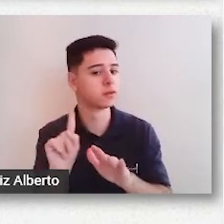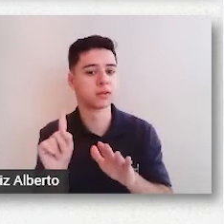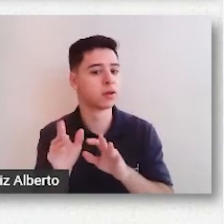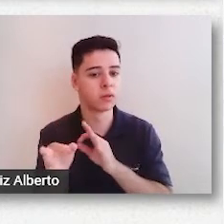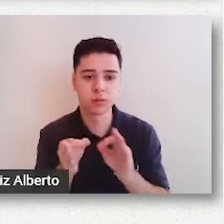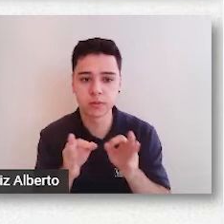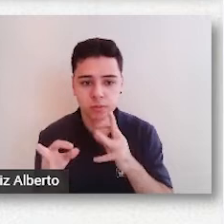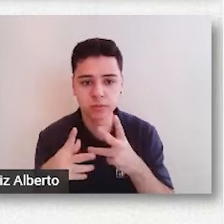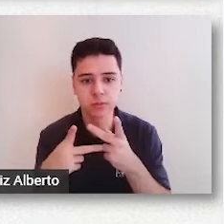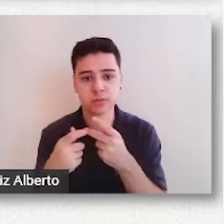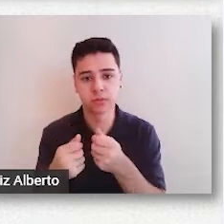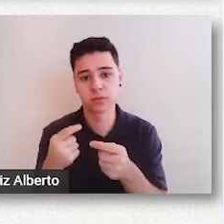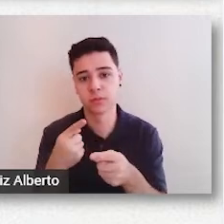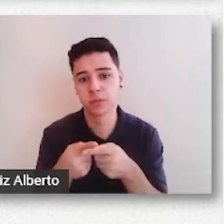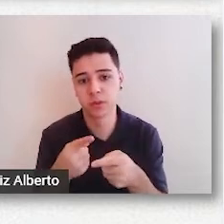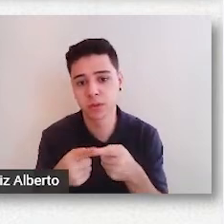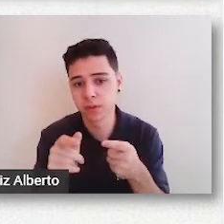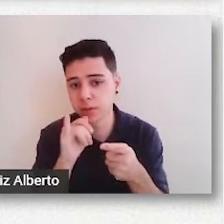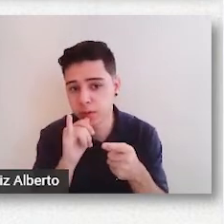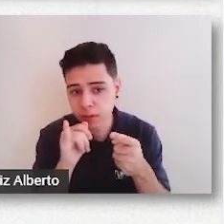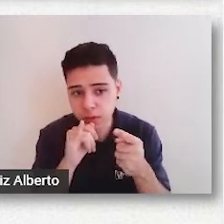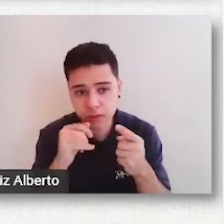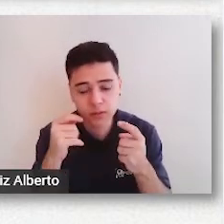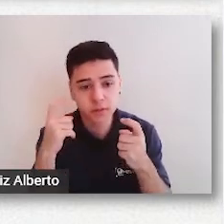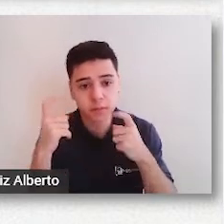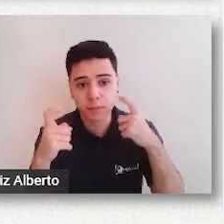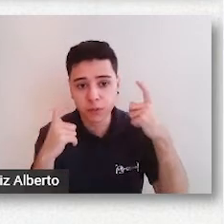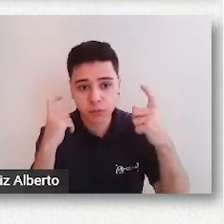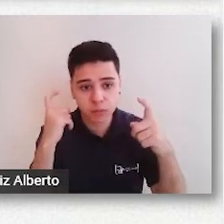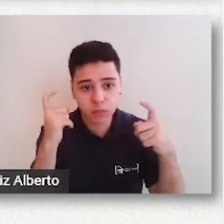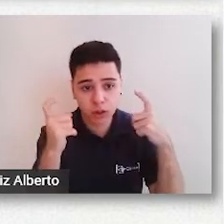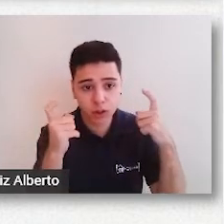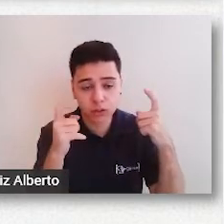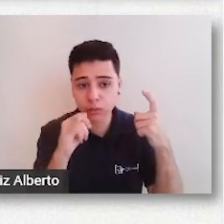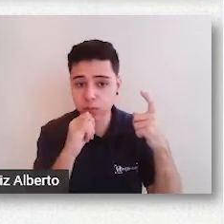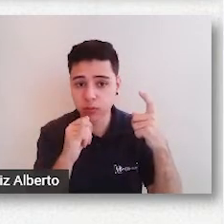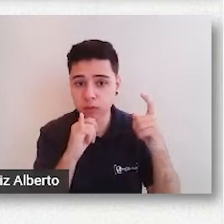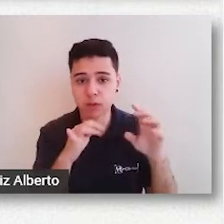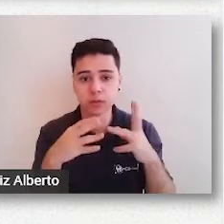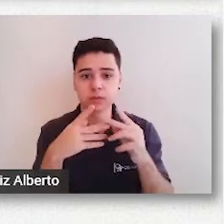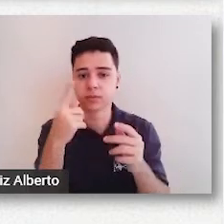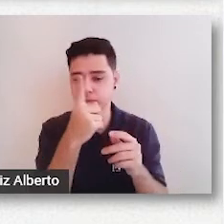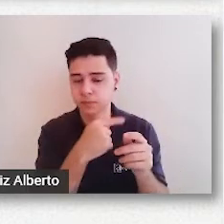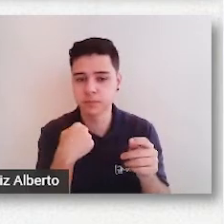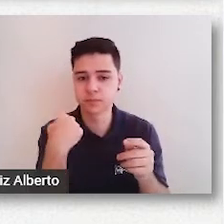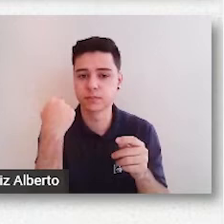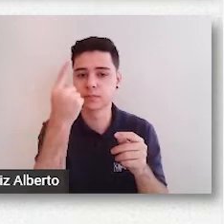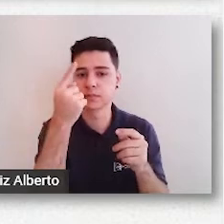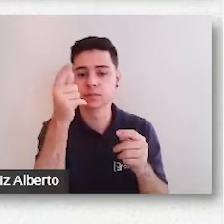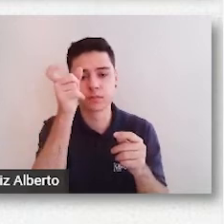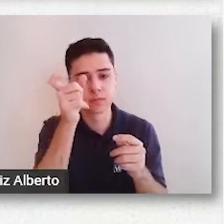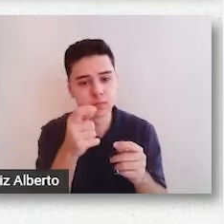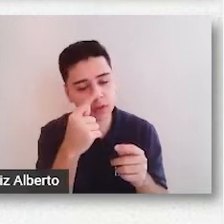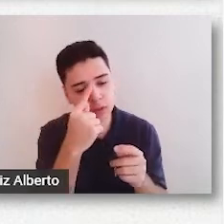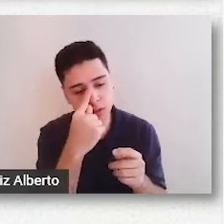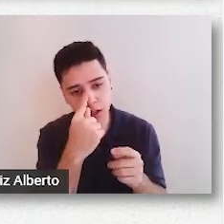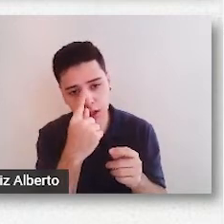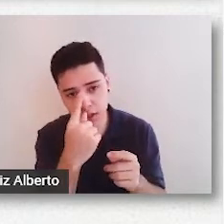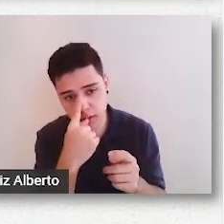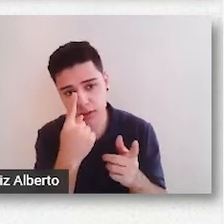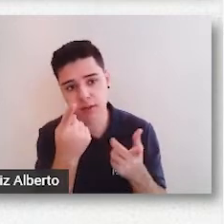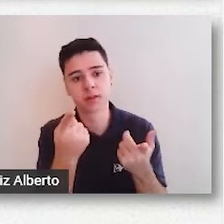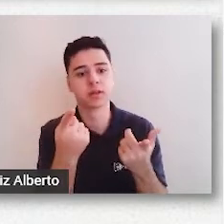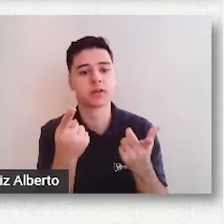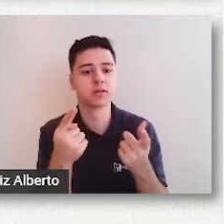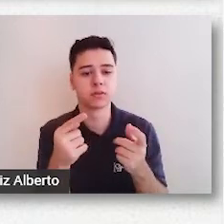planejamento, porque essa preocupação, né, gente, com essas feições da figura humana, o nariz, são peças